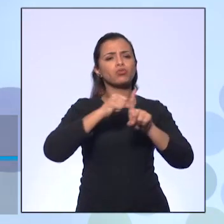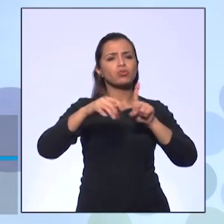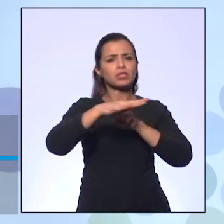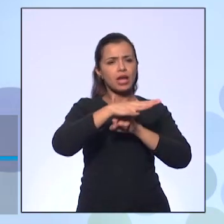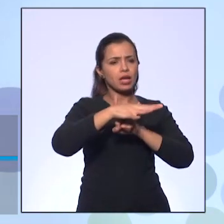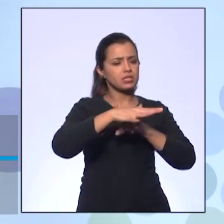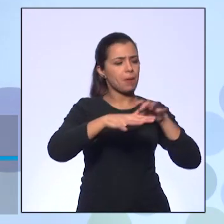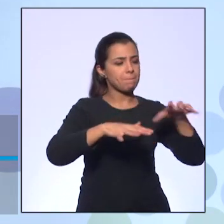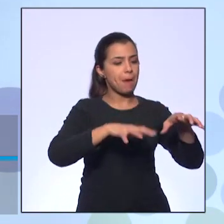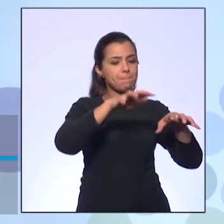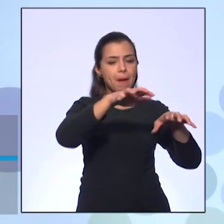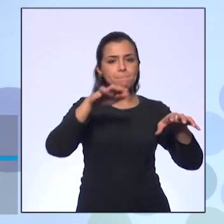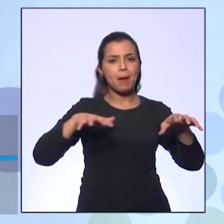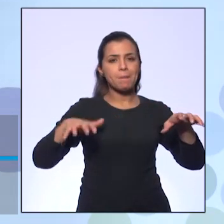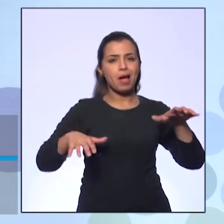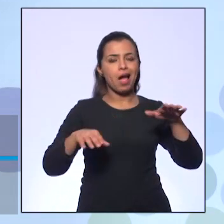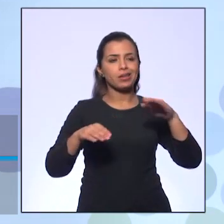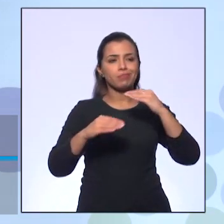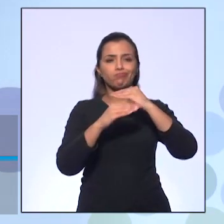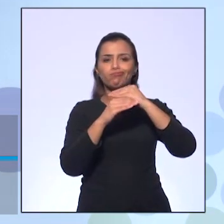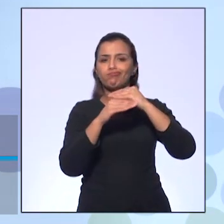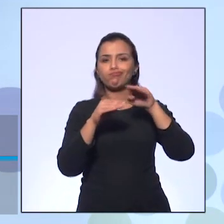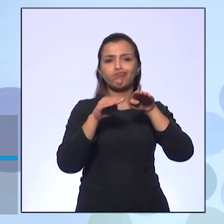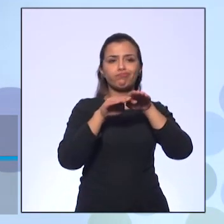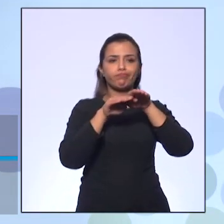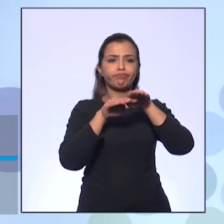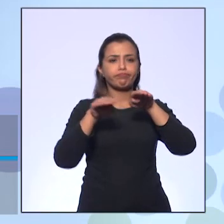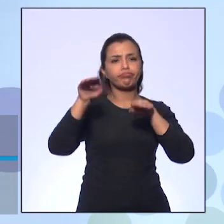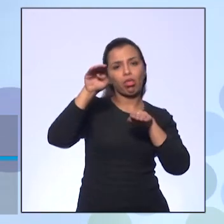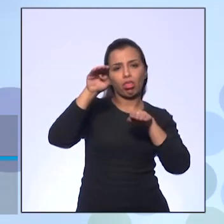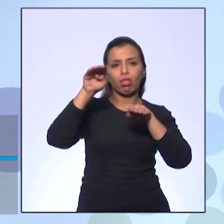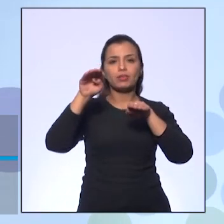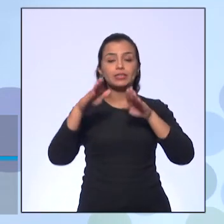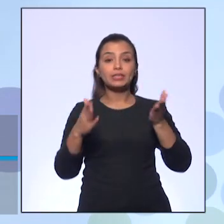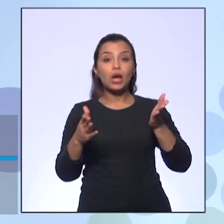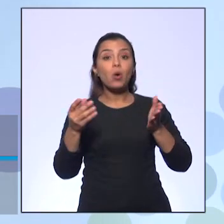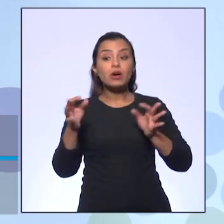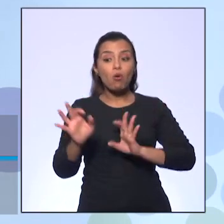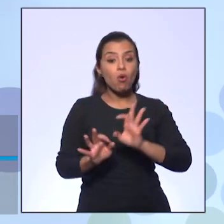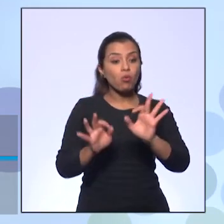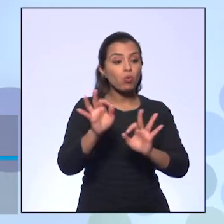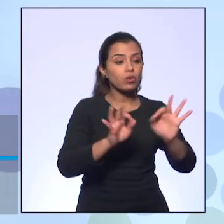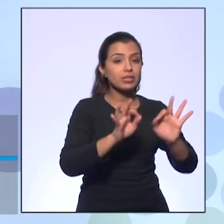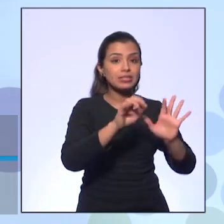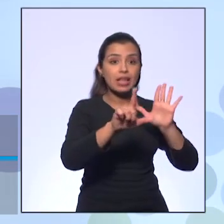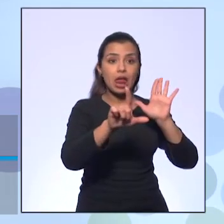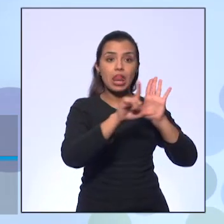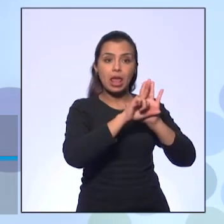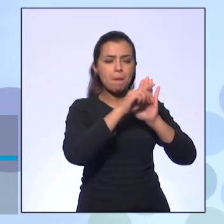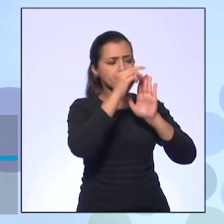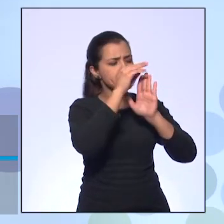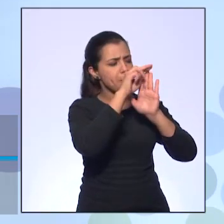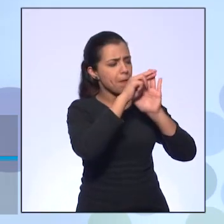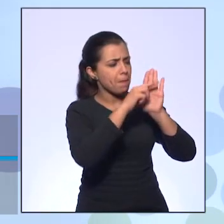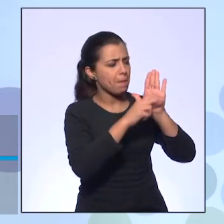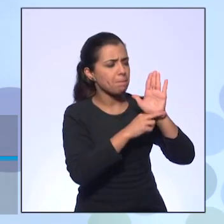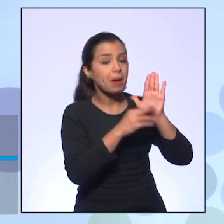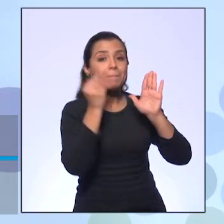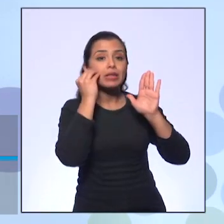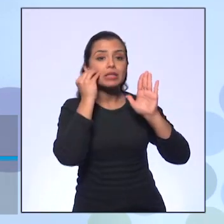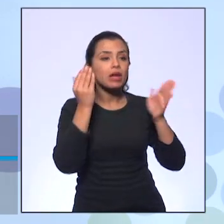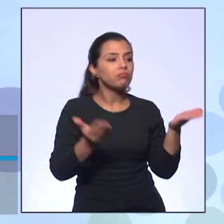maneira injusta. Então, organiza-se um conjunto de leis para tratar essas pessoas de